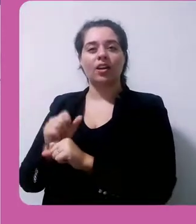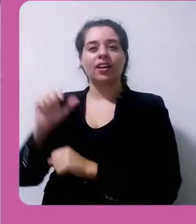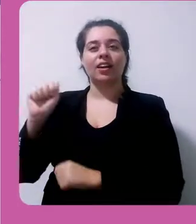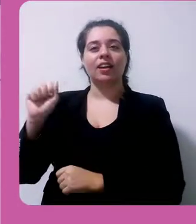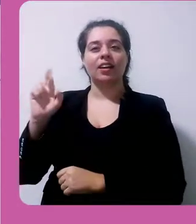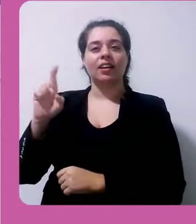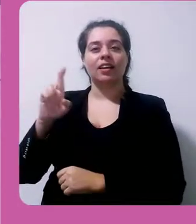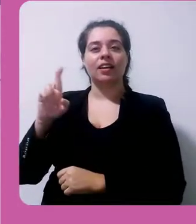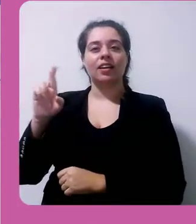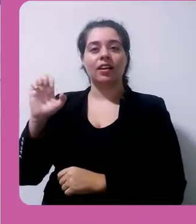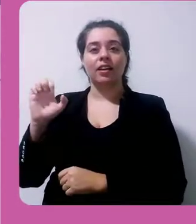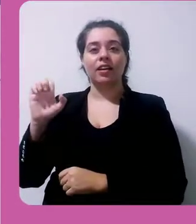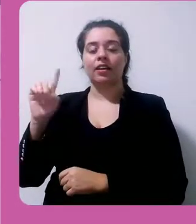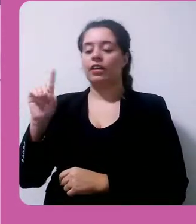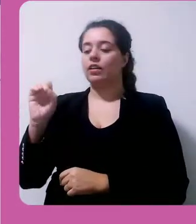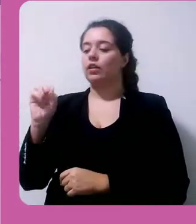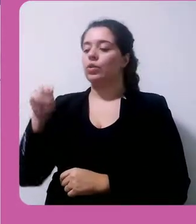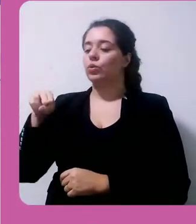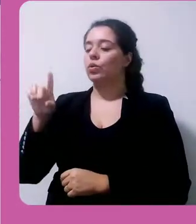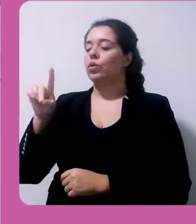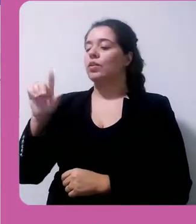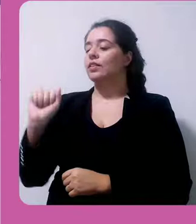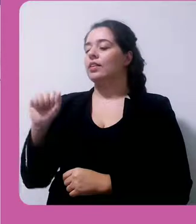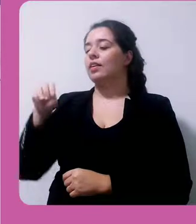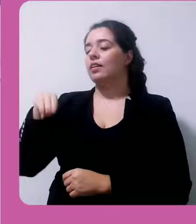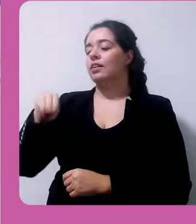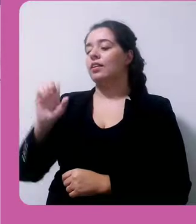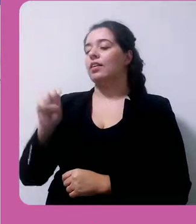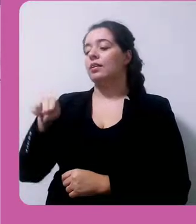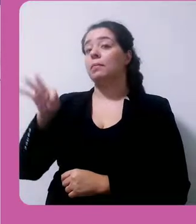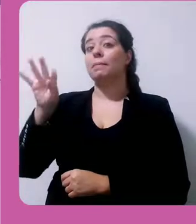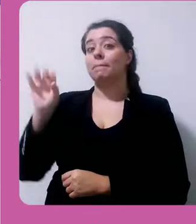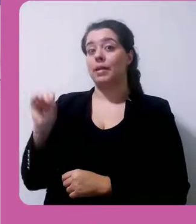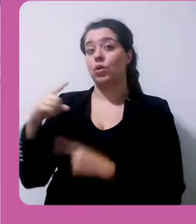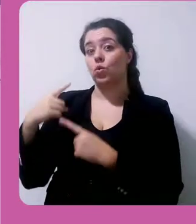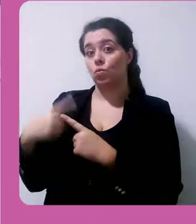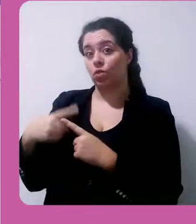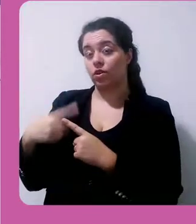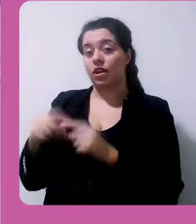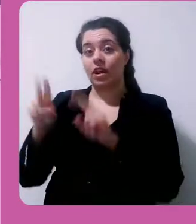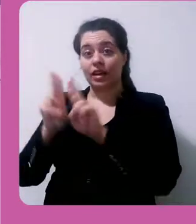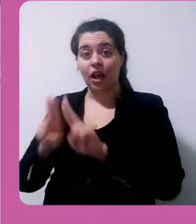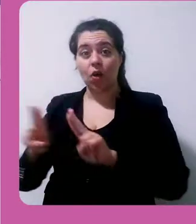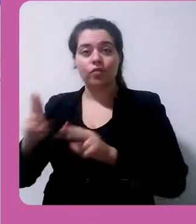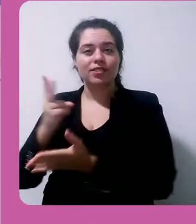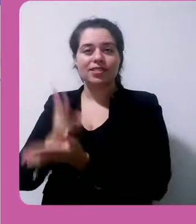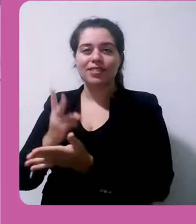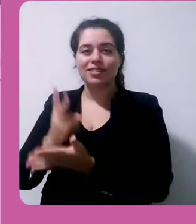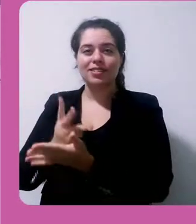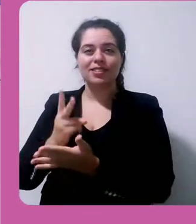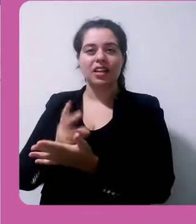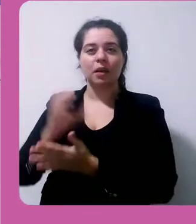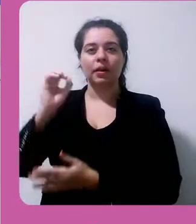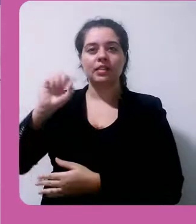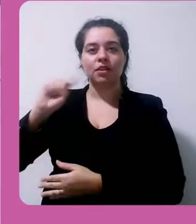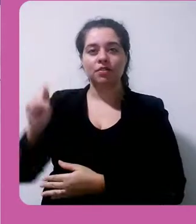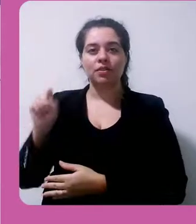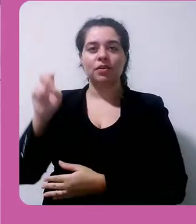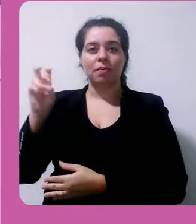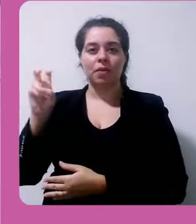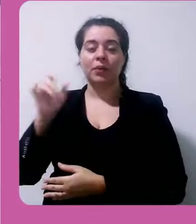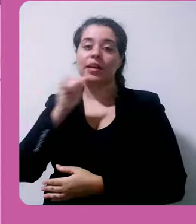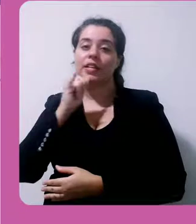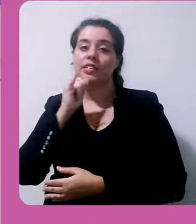ser lançadas de meio em meio ponto. Então, você tem nota 0, nota meio, nota 1,